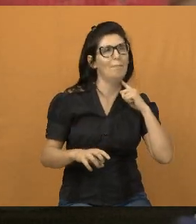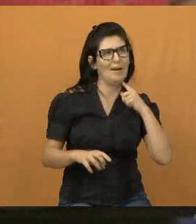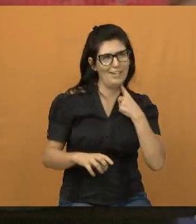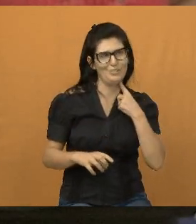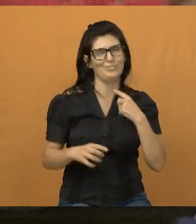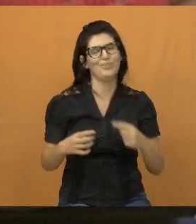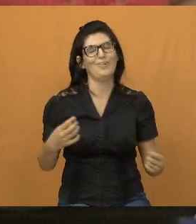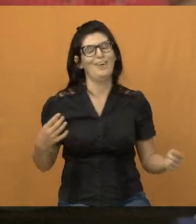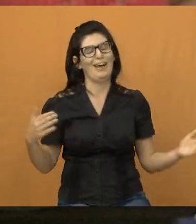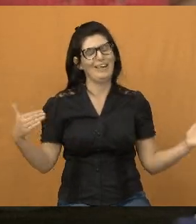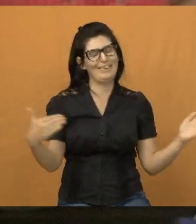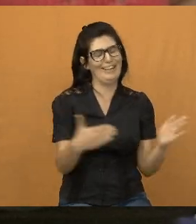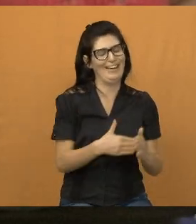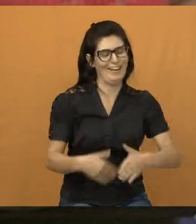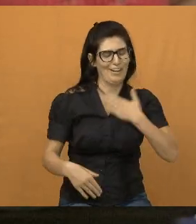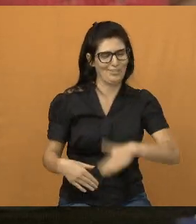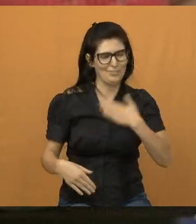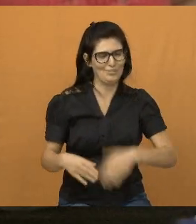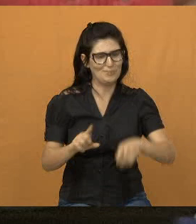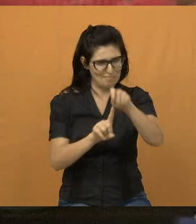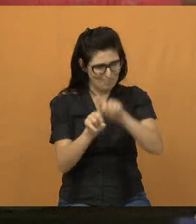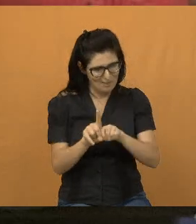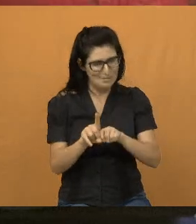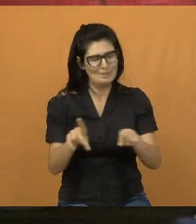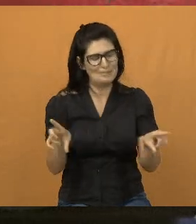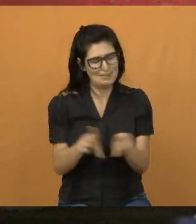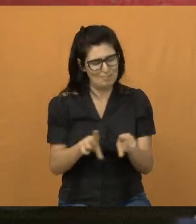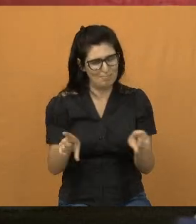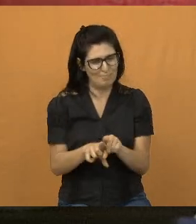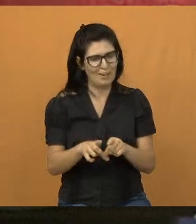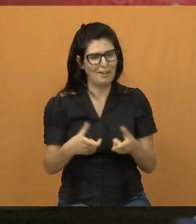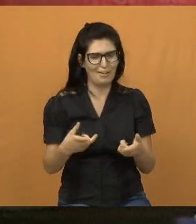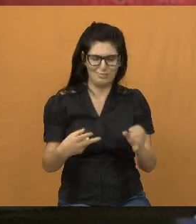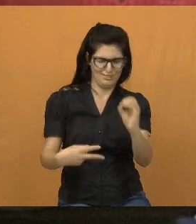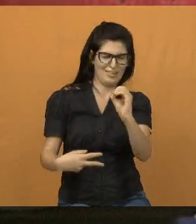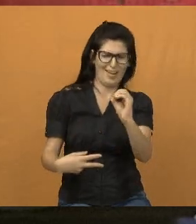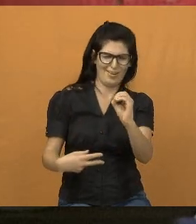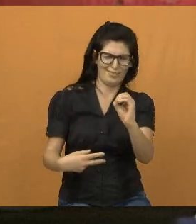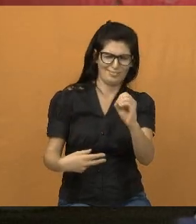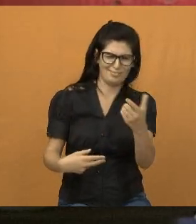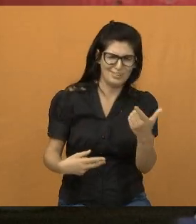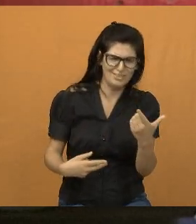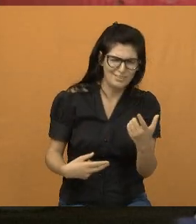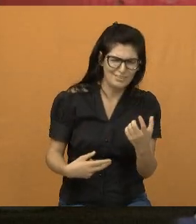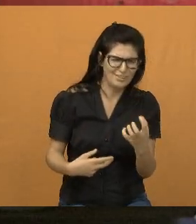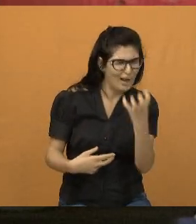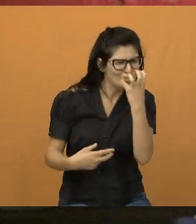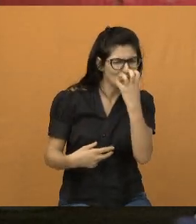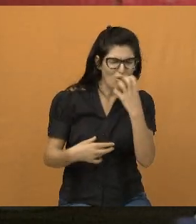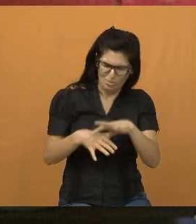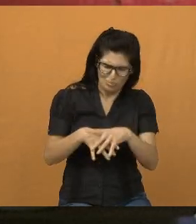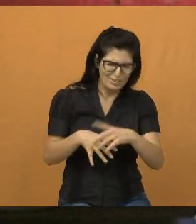Pasteur. E as vacinas são recebidas pelo município, o